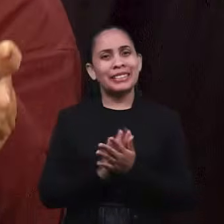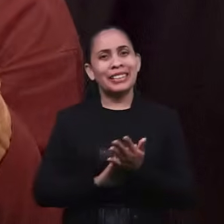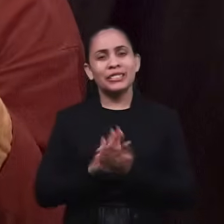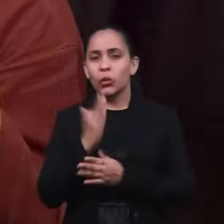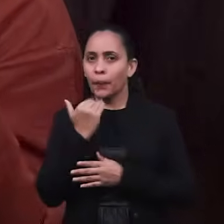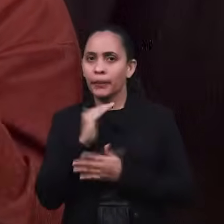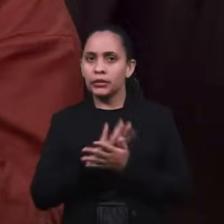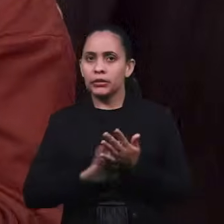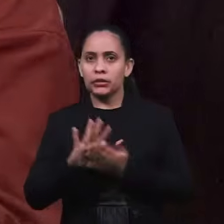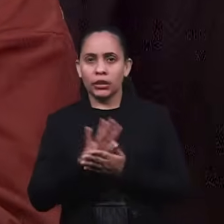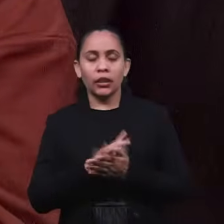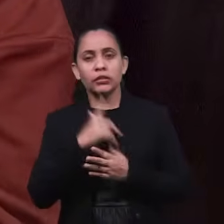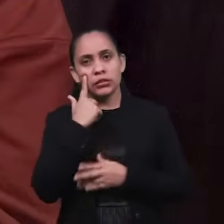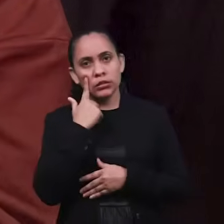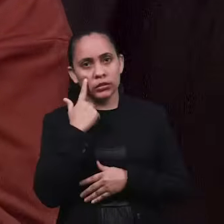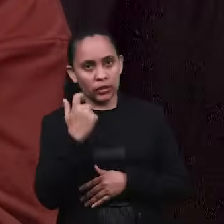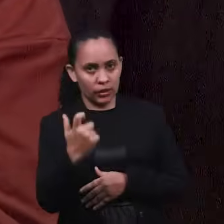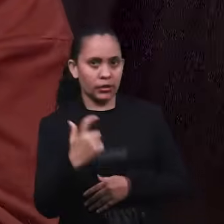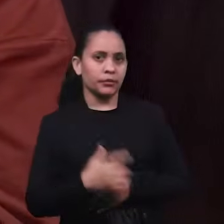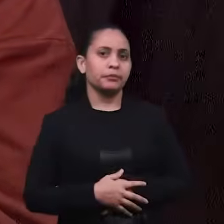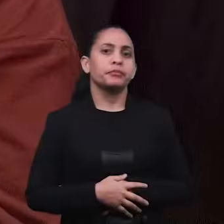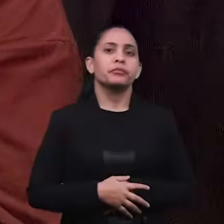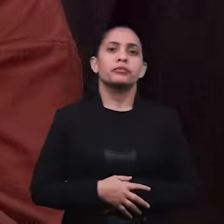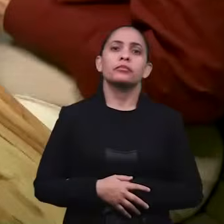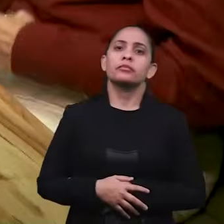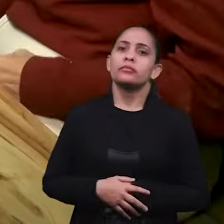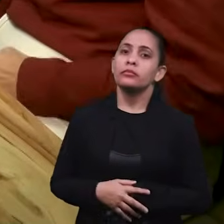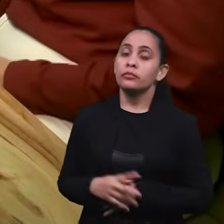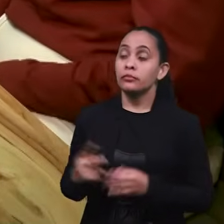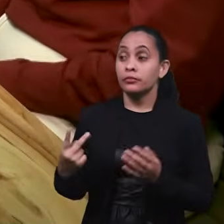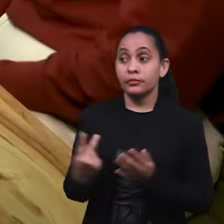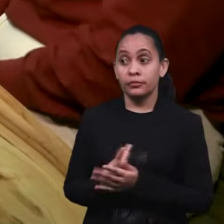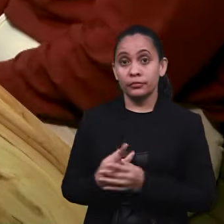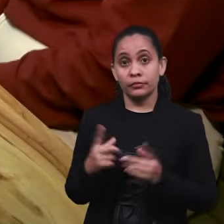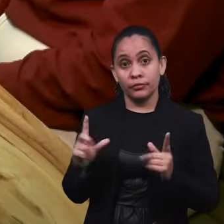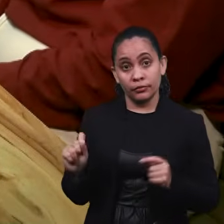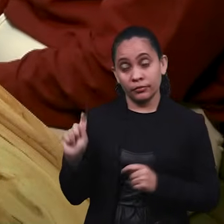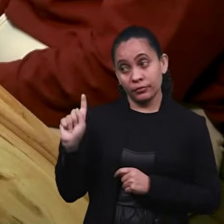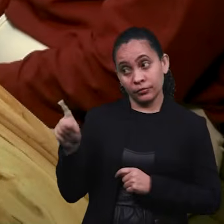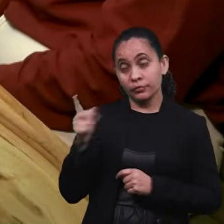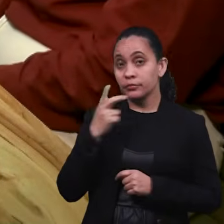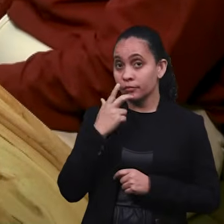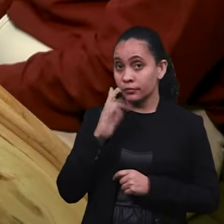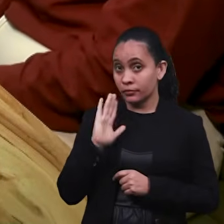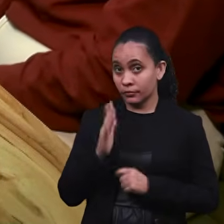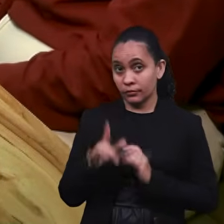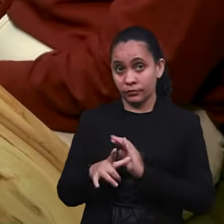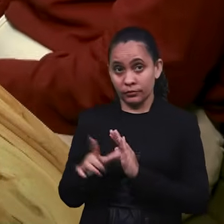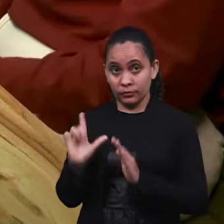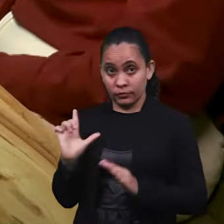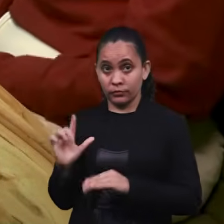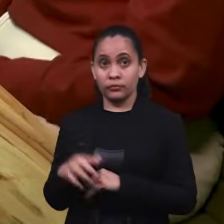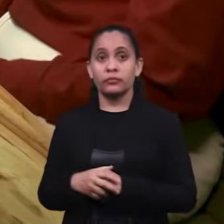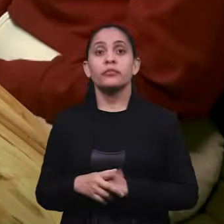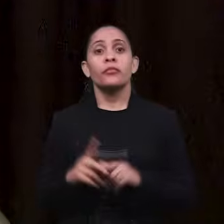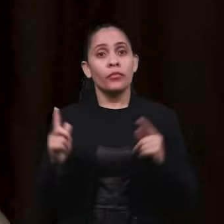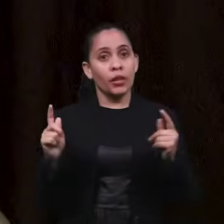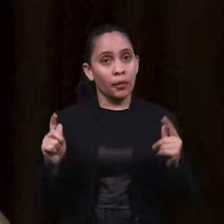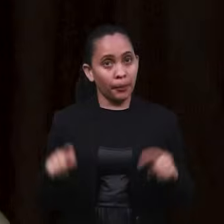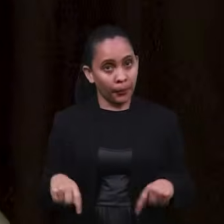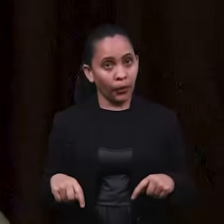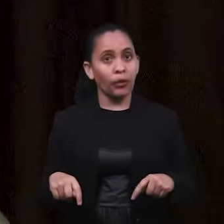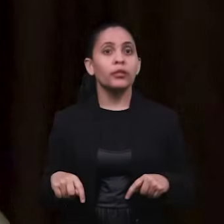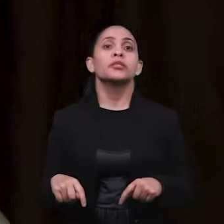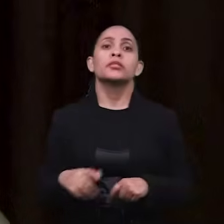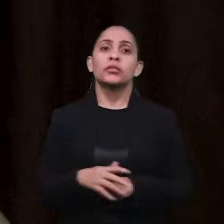tipo de alimento, seria interessante. Então, como você tinha comentado antes também, né? Ela pode